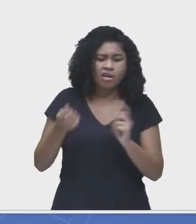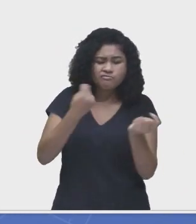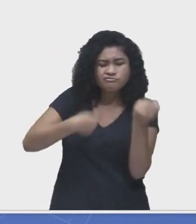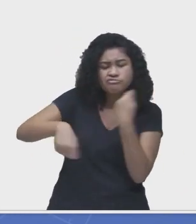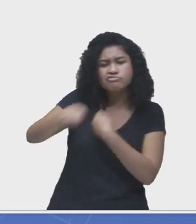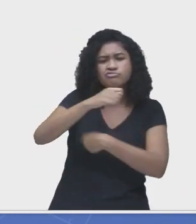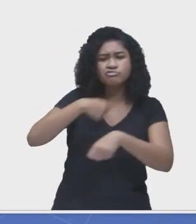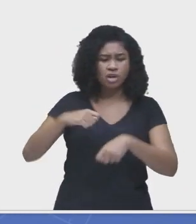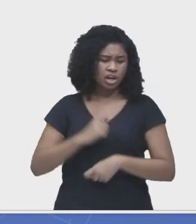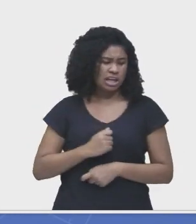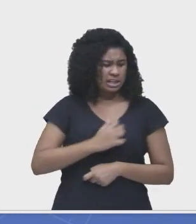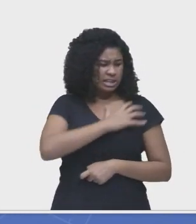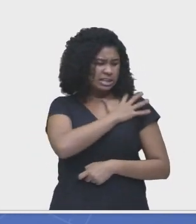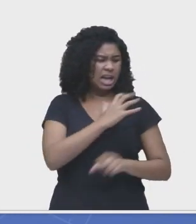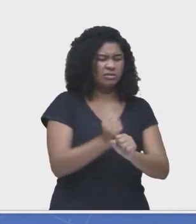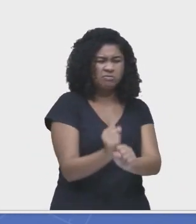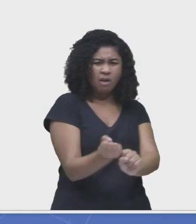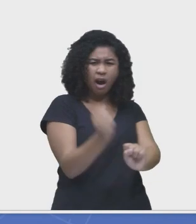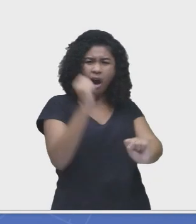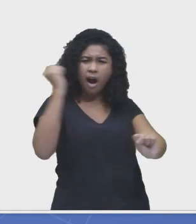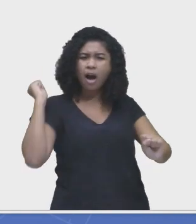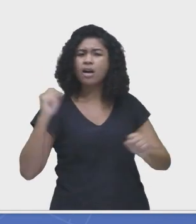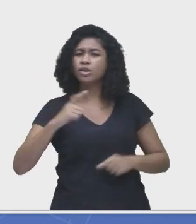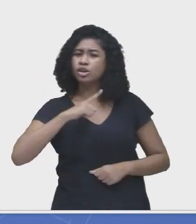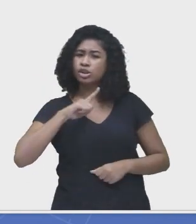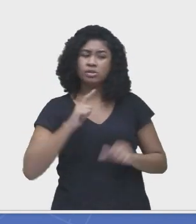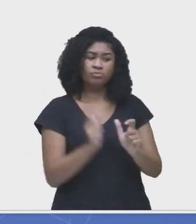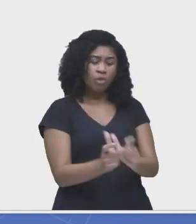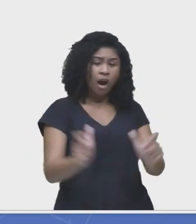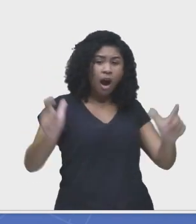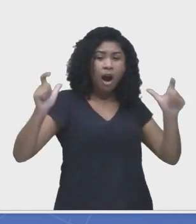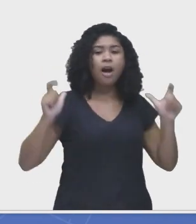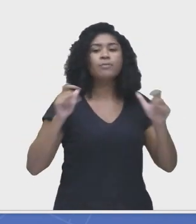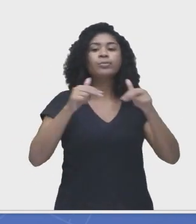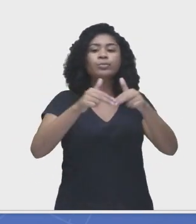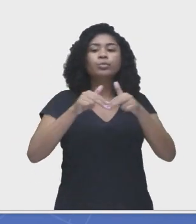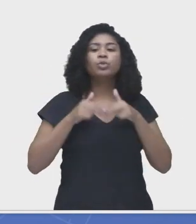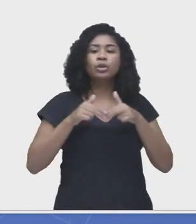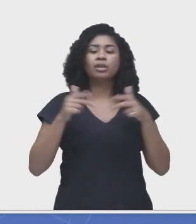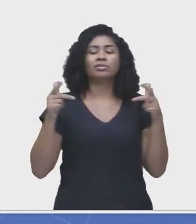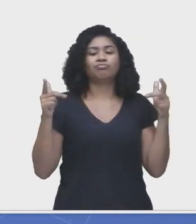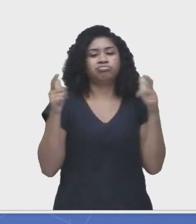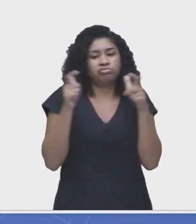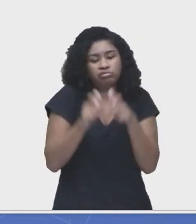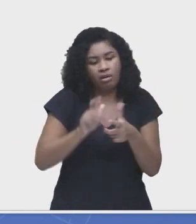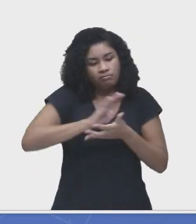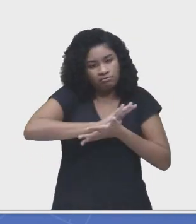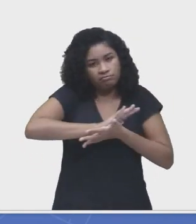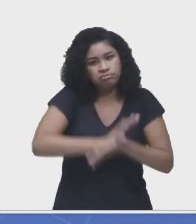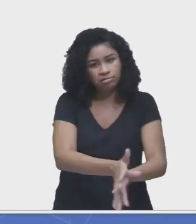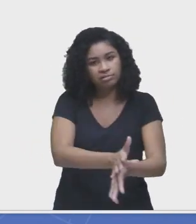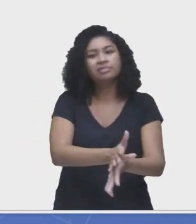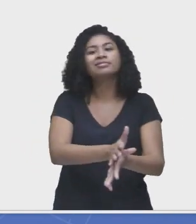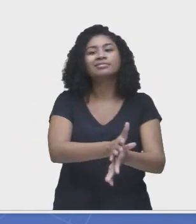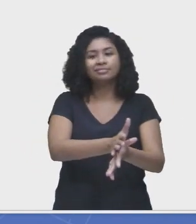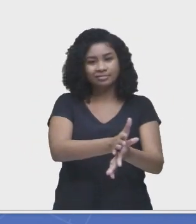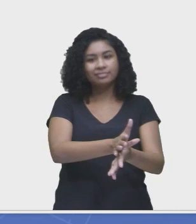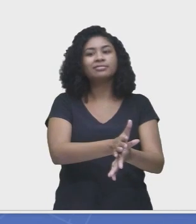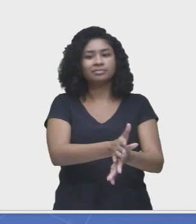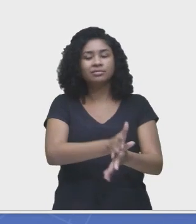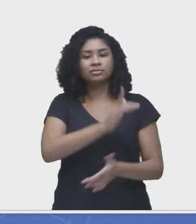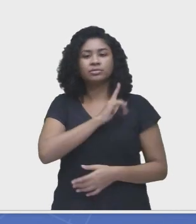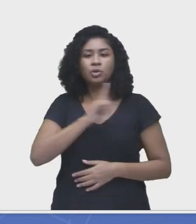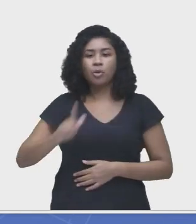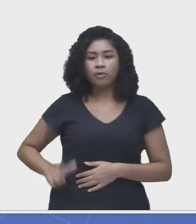exército, essa expansão, esse tamanho vai ser também o motivo do seu fim. E eles vão ser derrotados ali no governo de